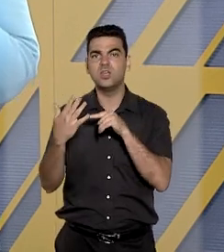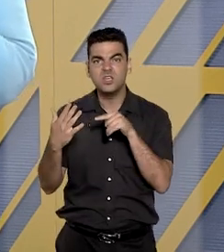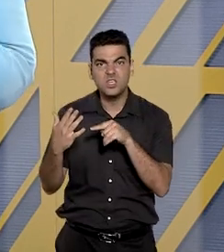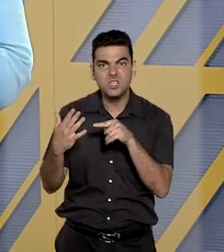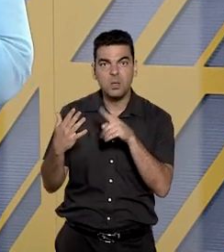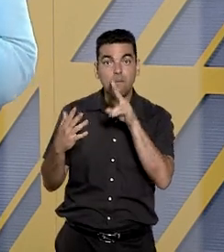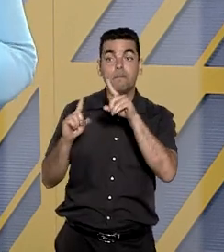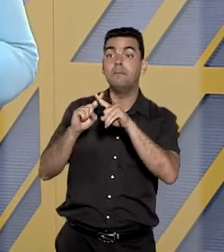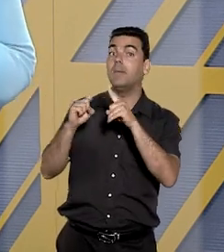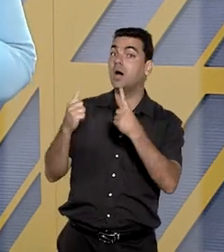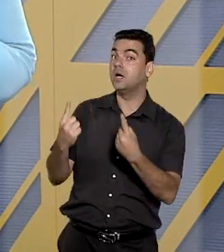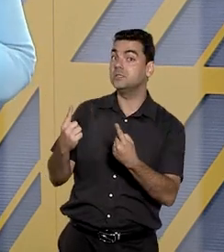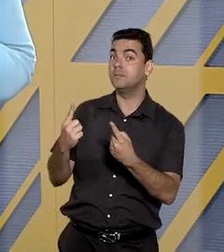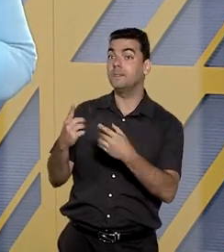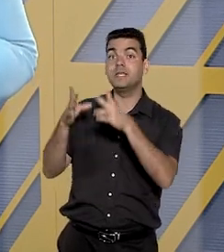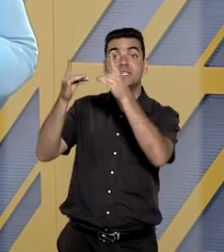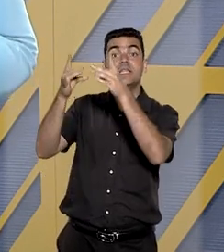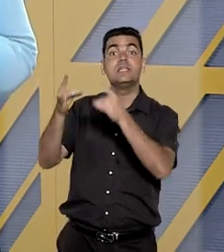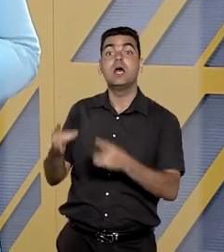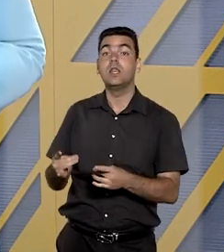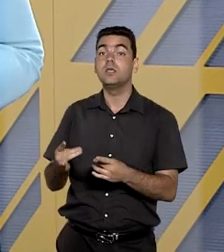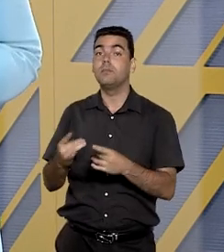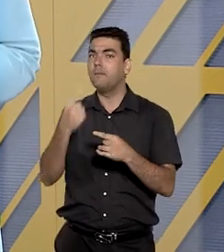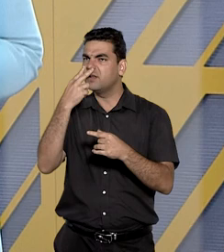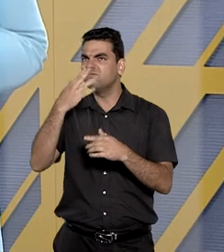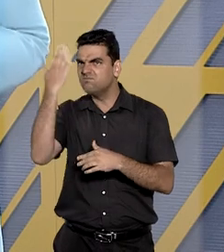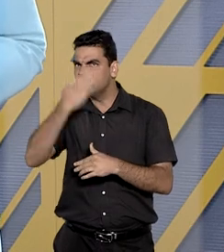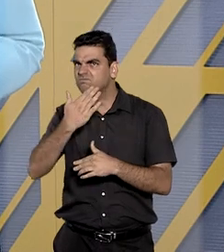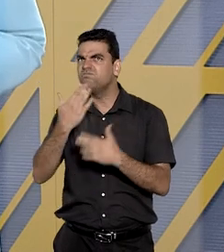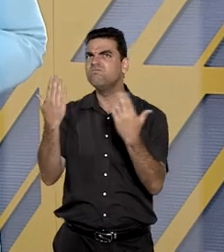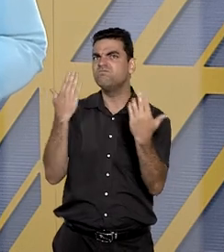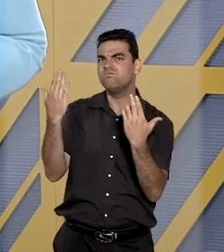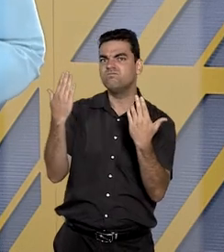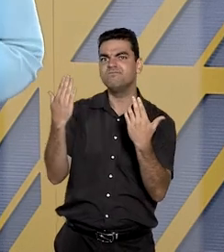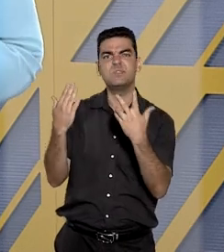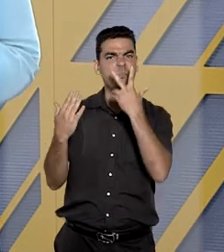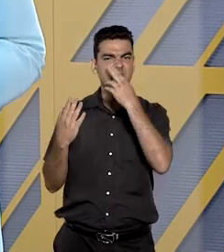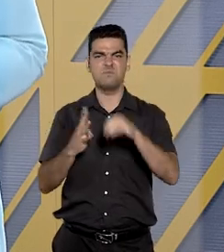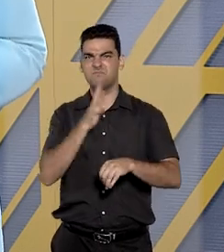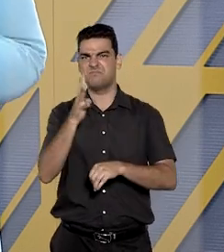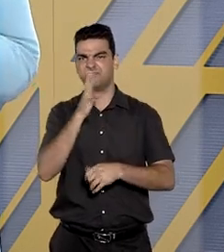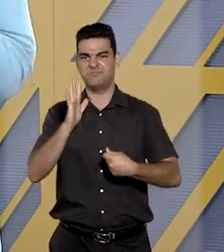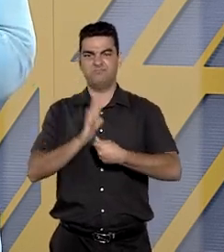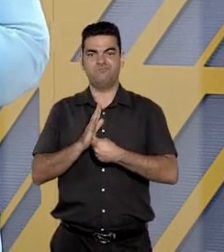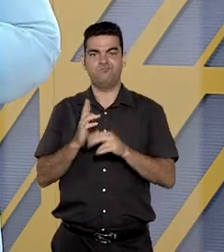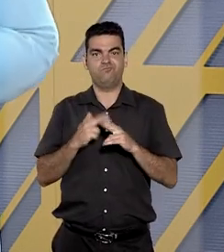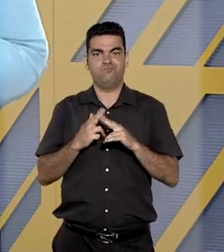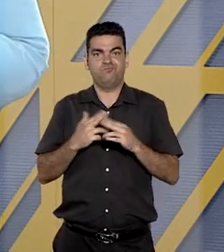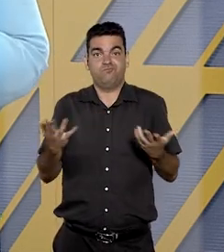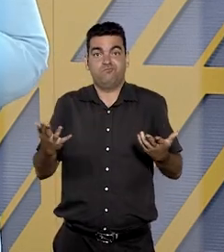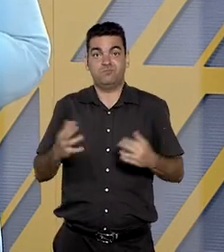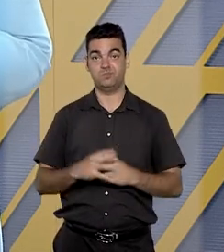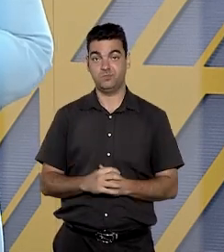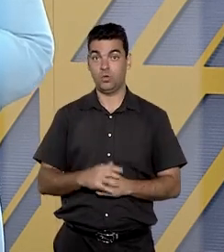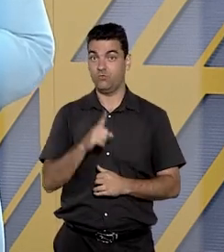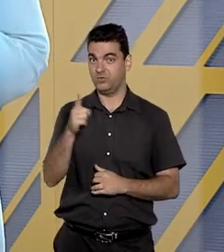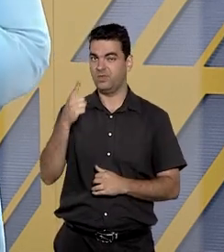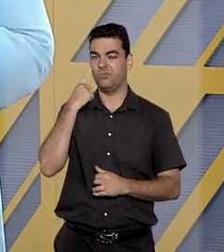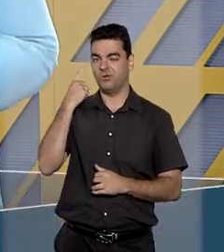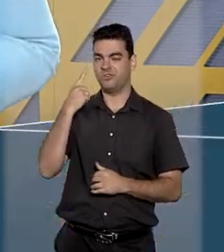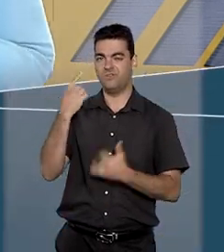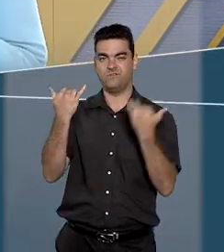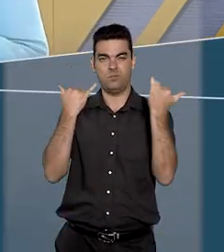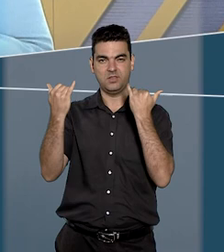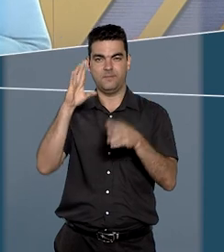pedido de socorro sem estar acompanhada de detalhes que sustentem a versão é o mesmo que uma denúncia anônima.